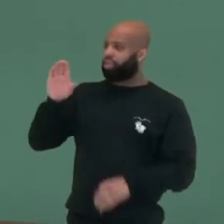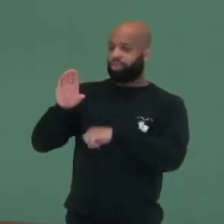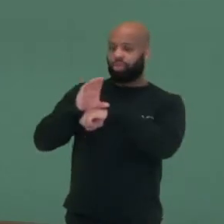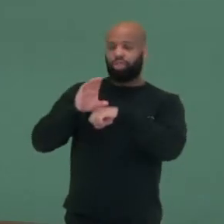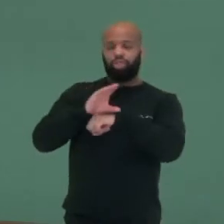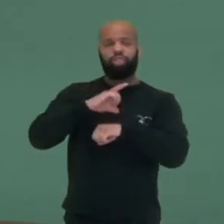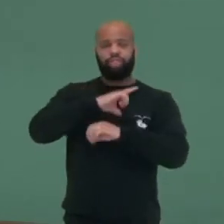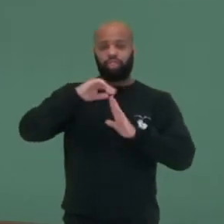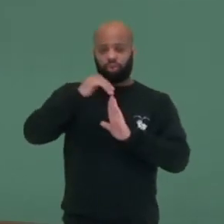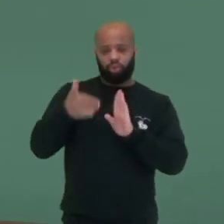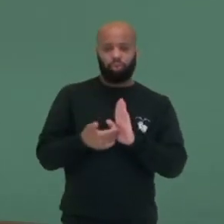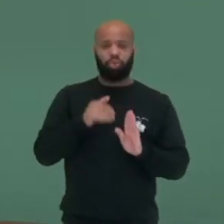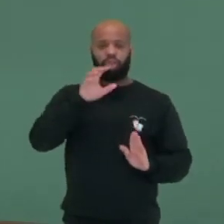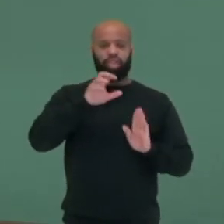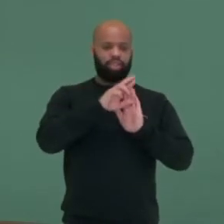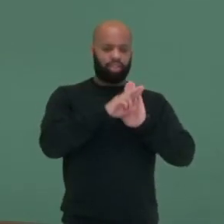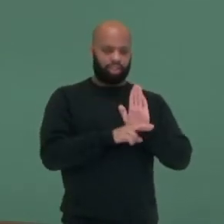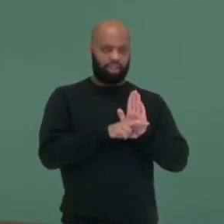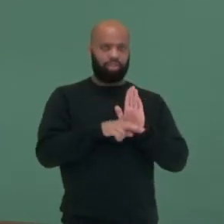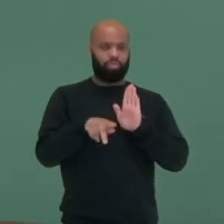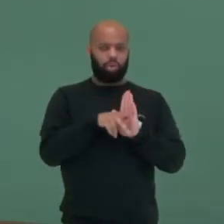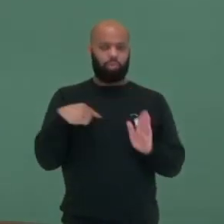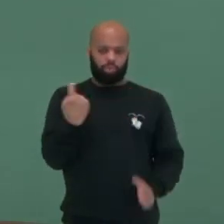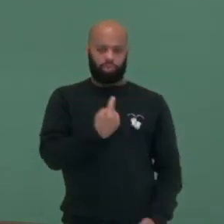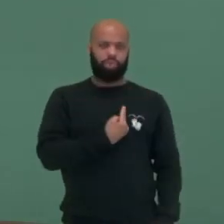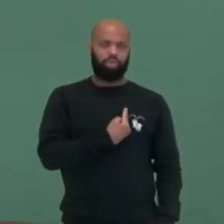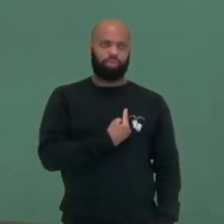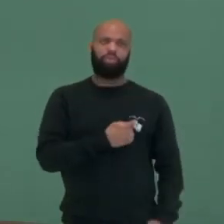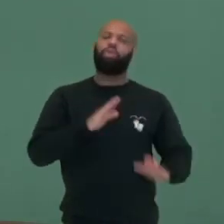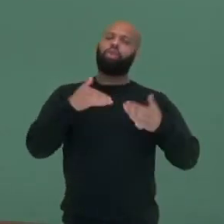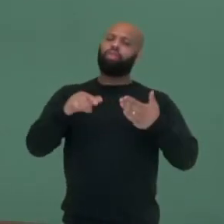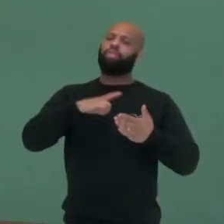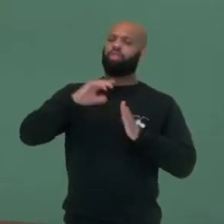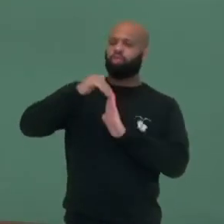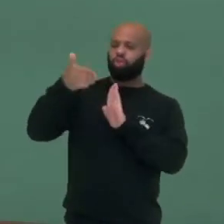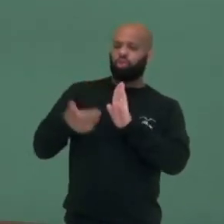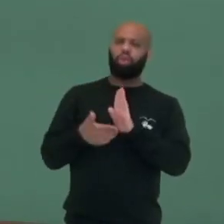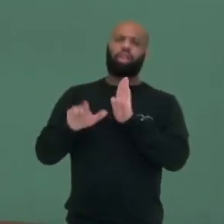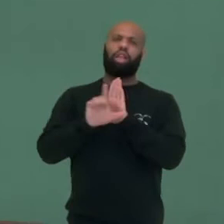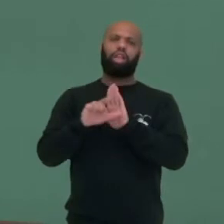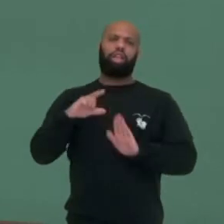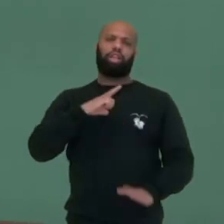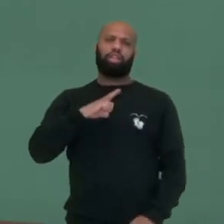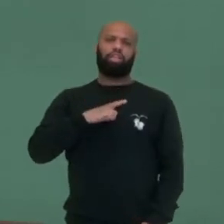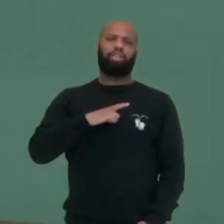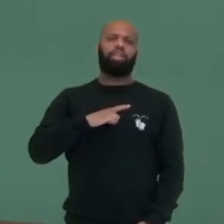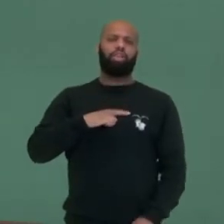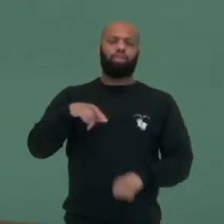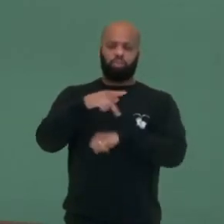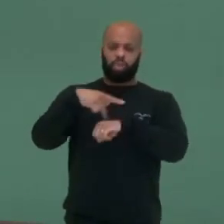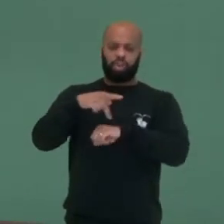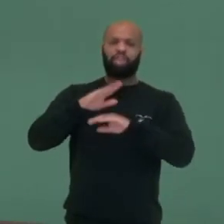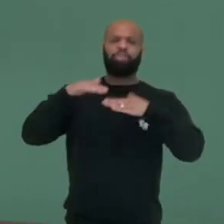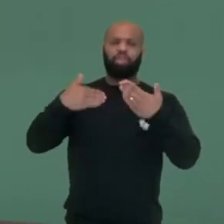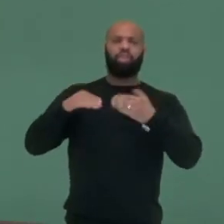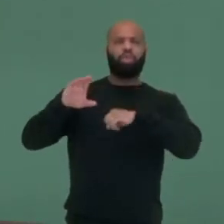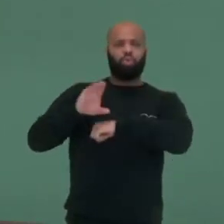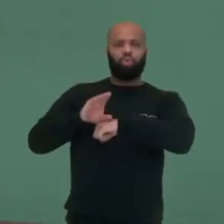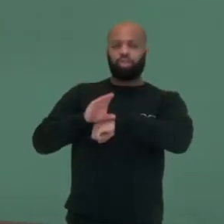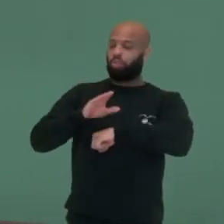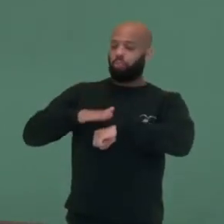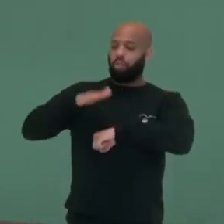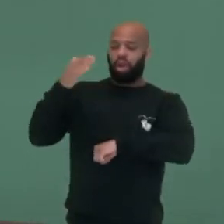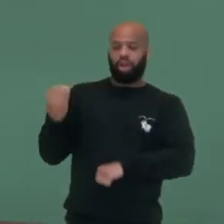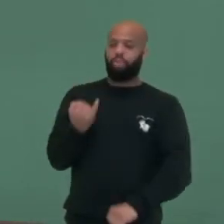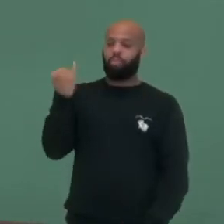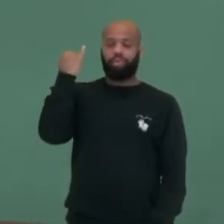todas essas regras para a gente. De todas as leis que existem no país, a Constituição é a mais